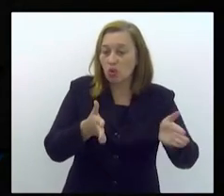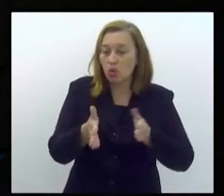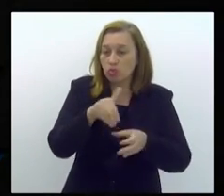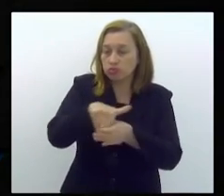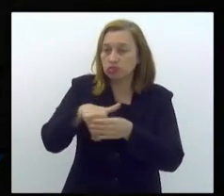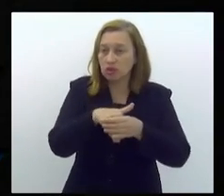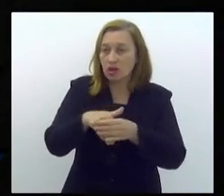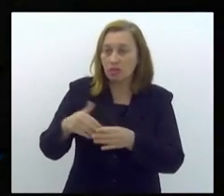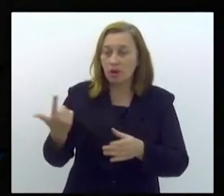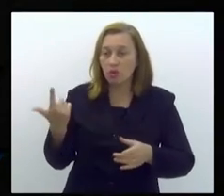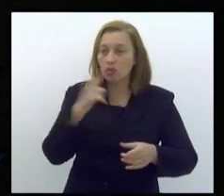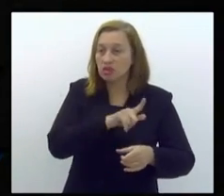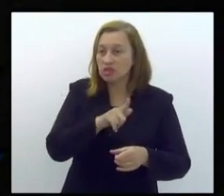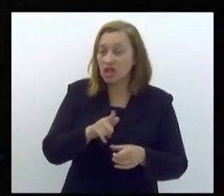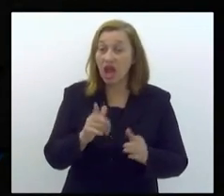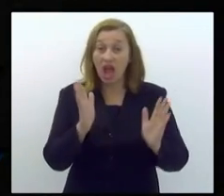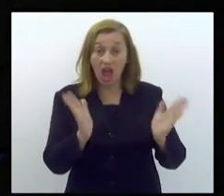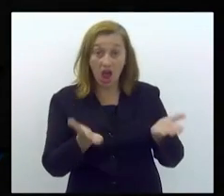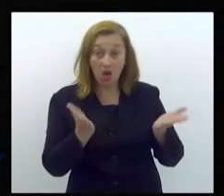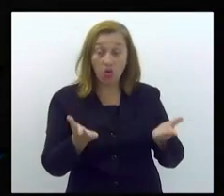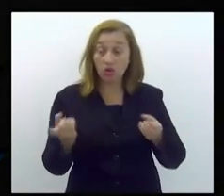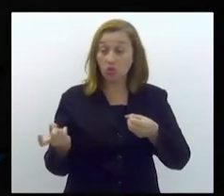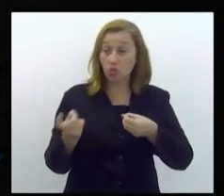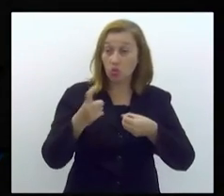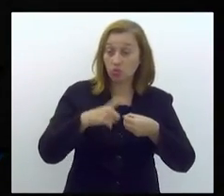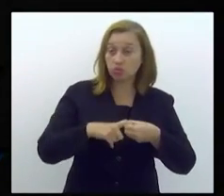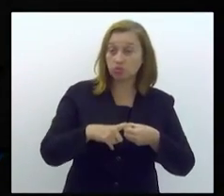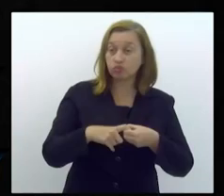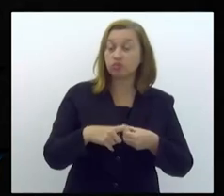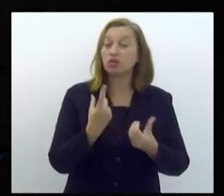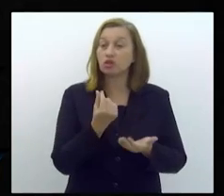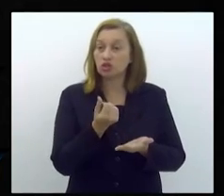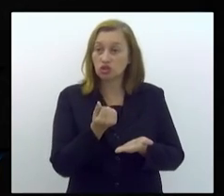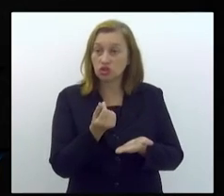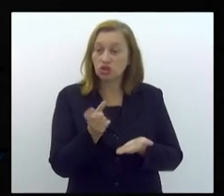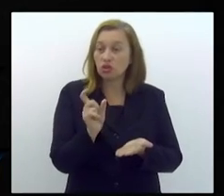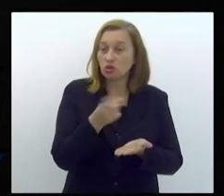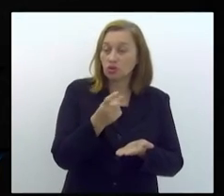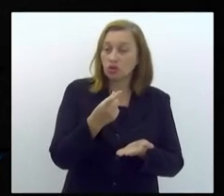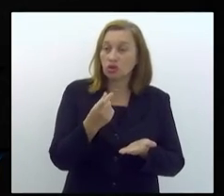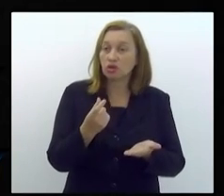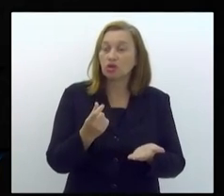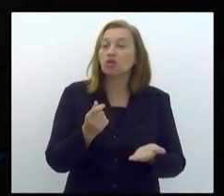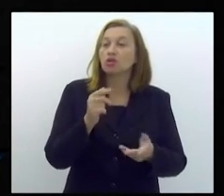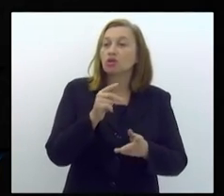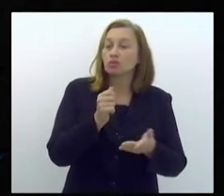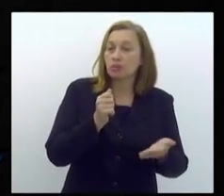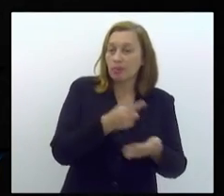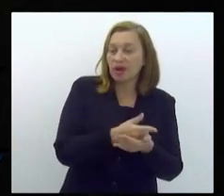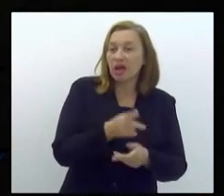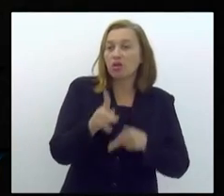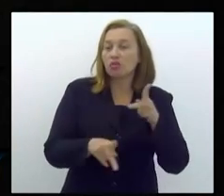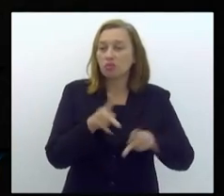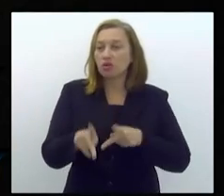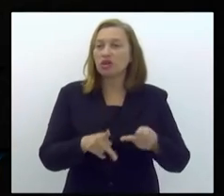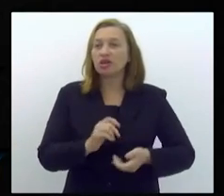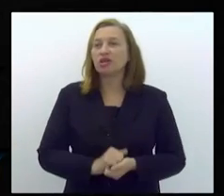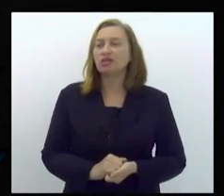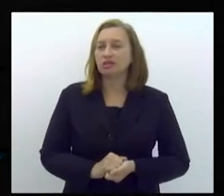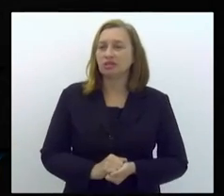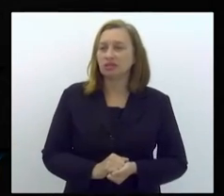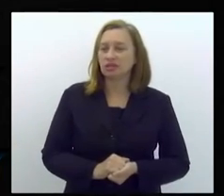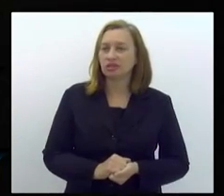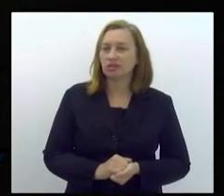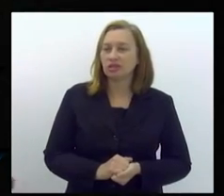ganhar eleição agora não nós estamos recuperando crédito do Povo com Desenrola estamos garantindo que